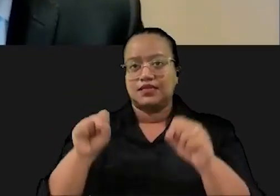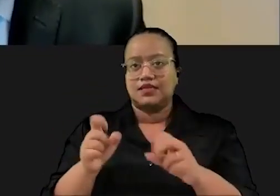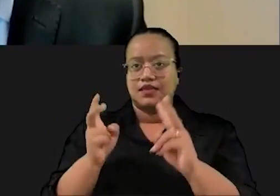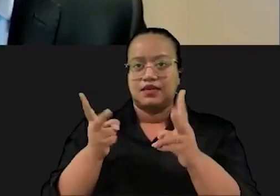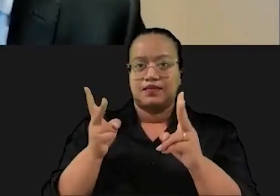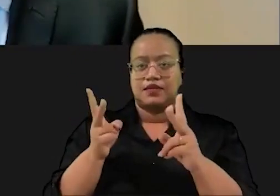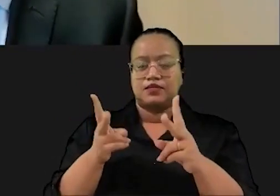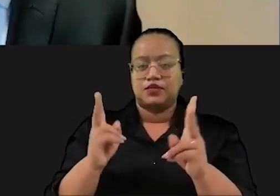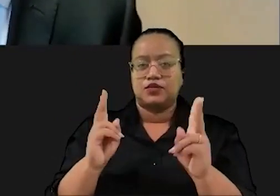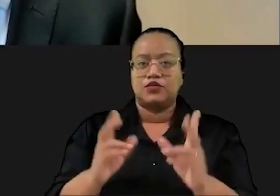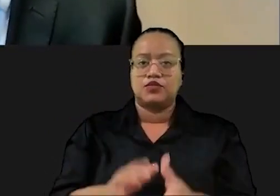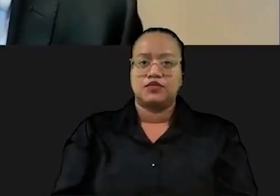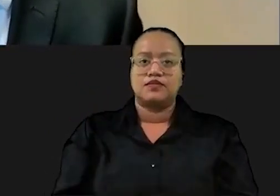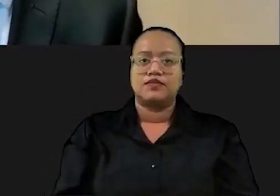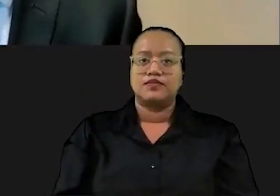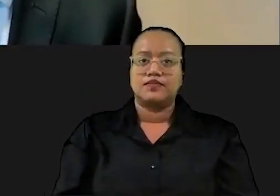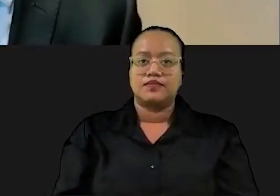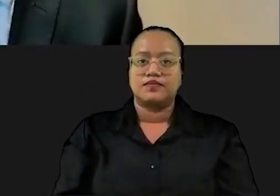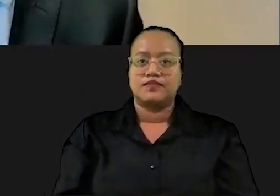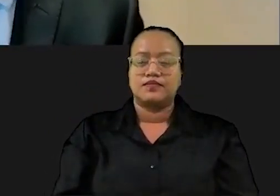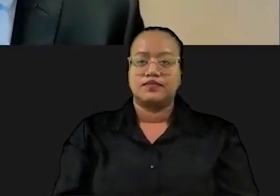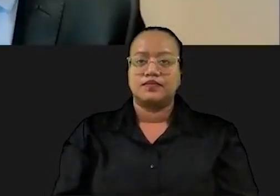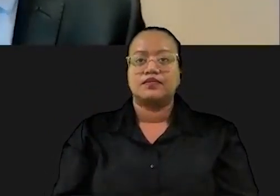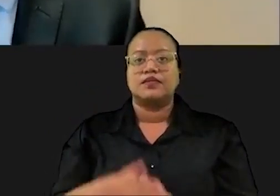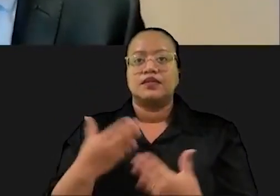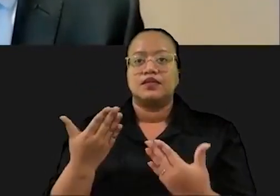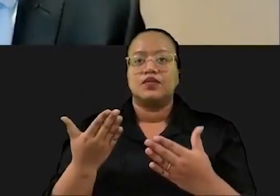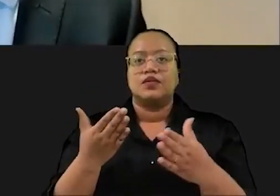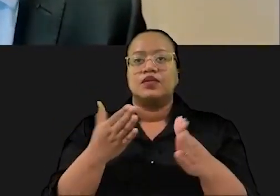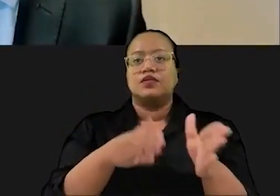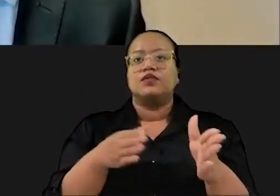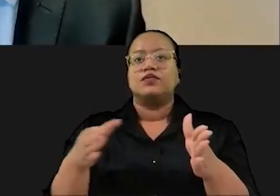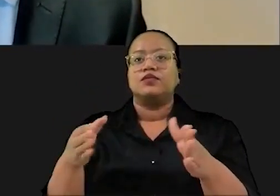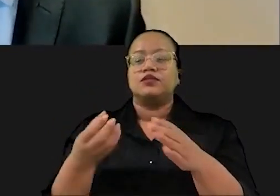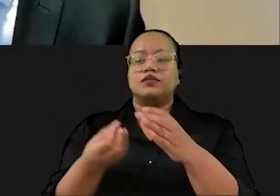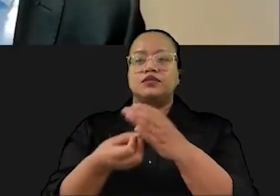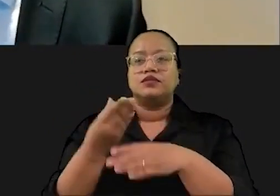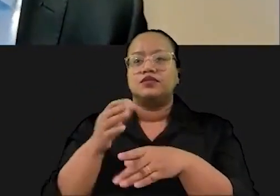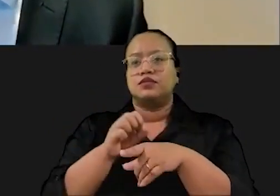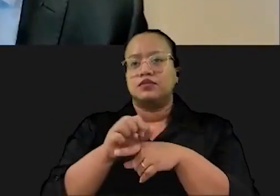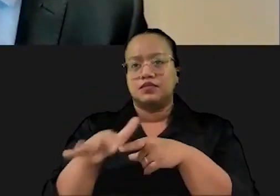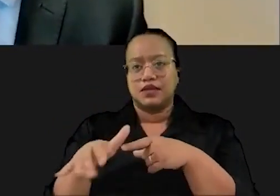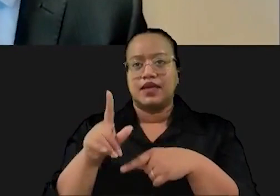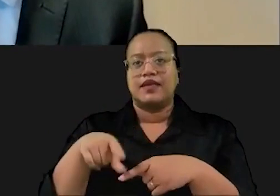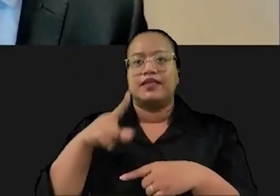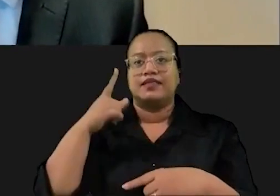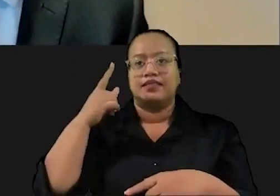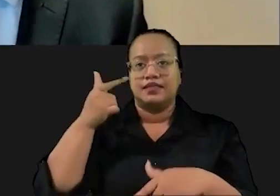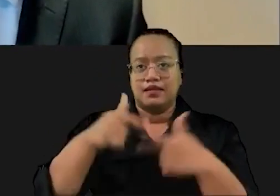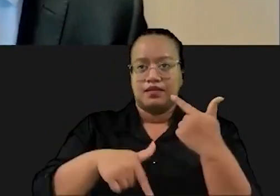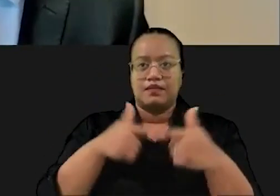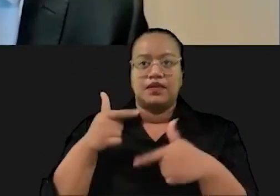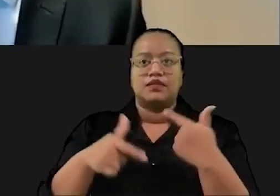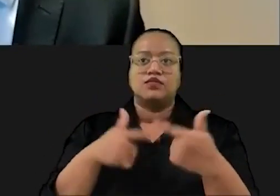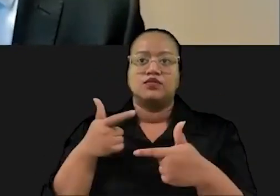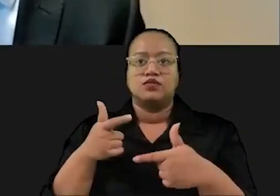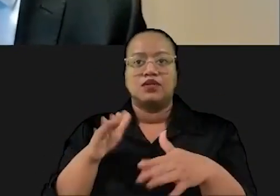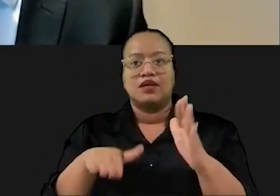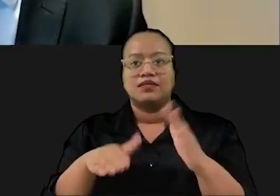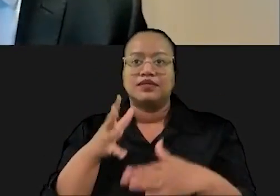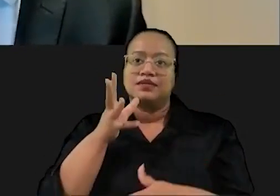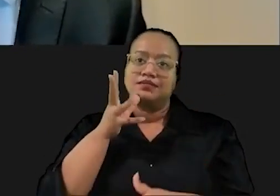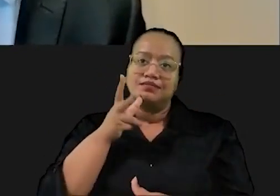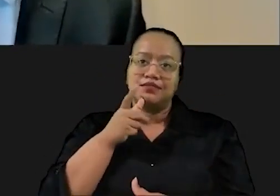O processo de criação de fluxos é um processo trabalhoso. Por isso que a gente demora um pouco para colher os